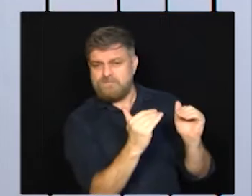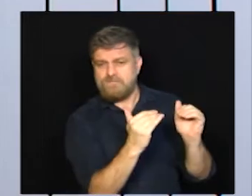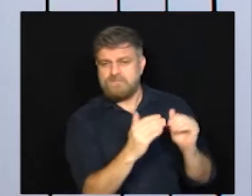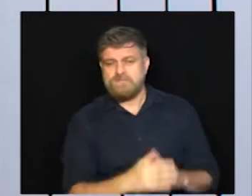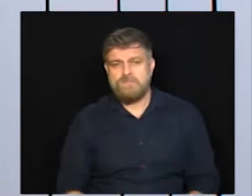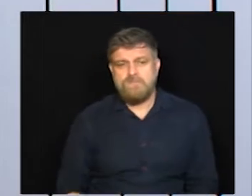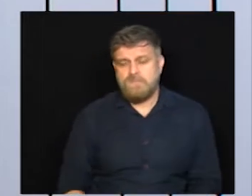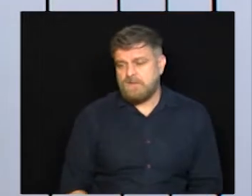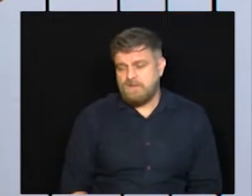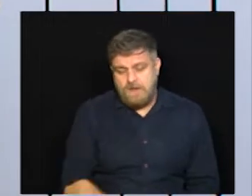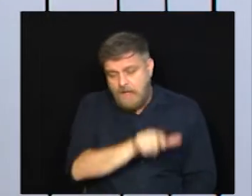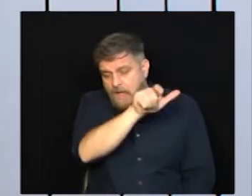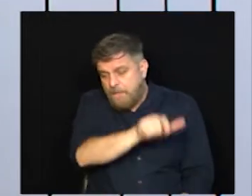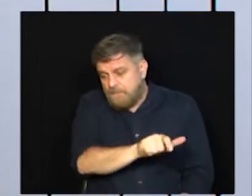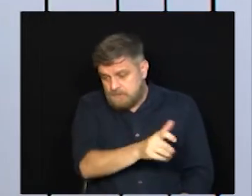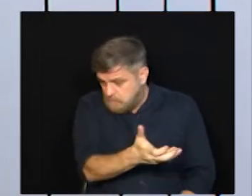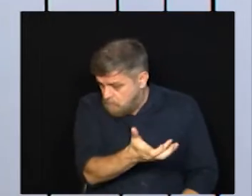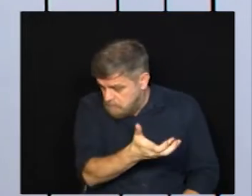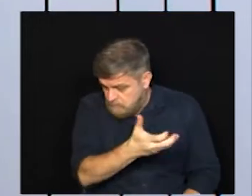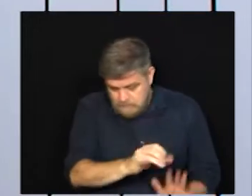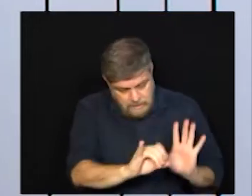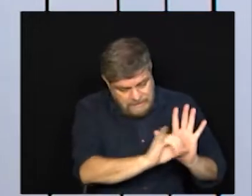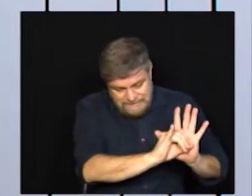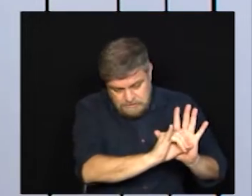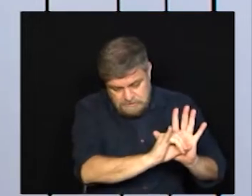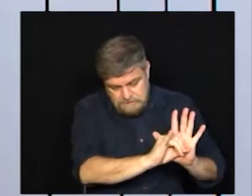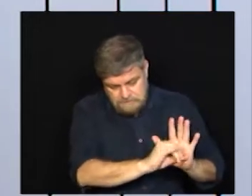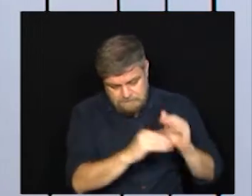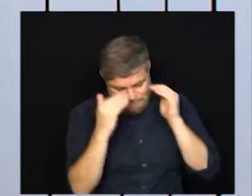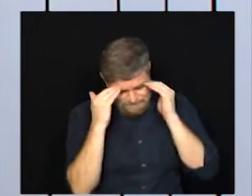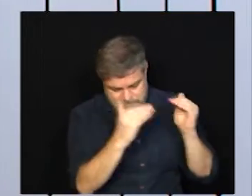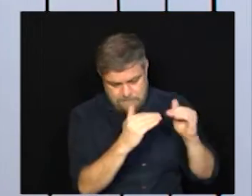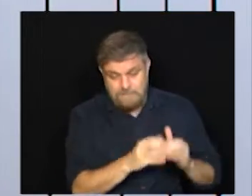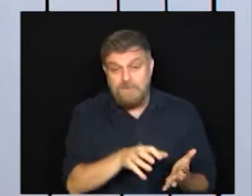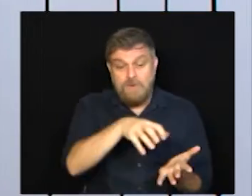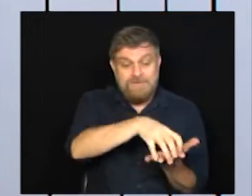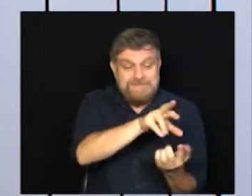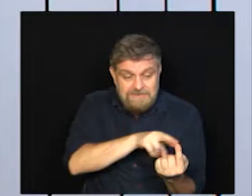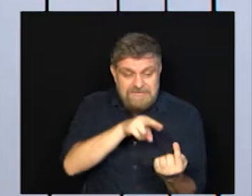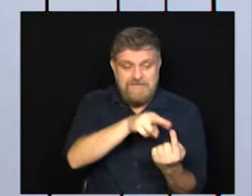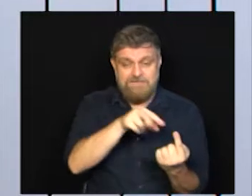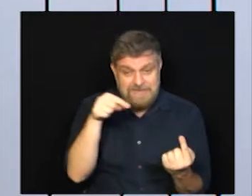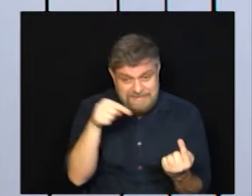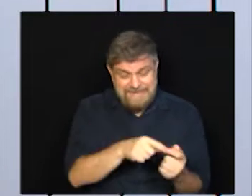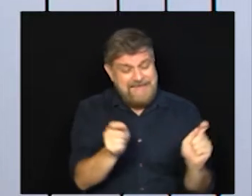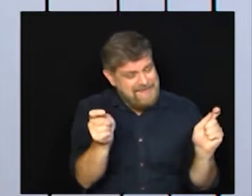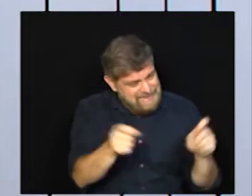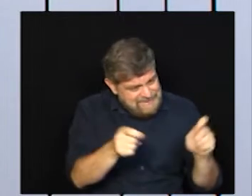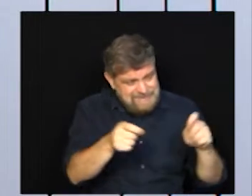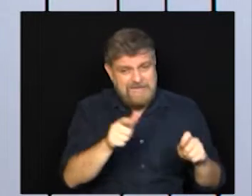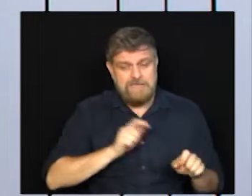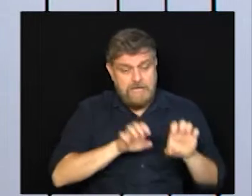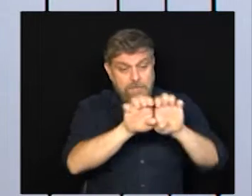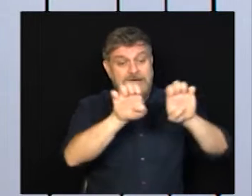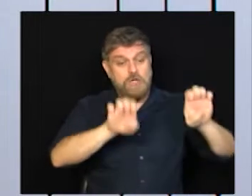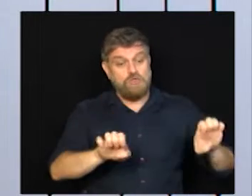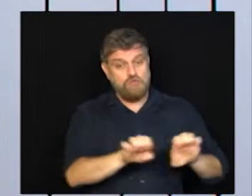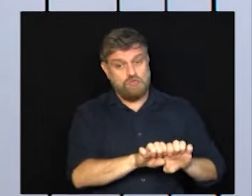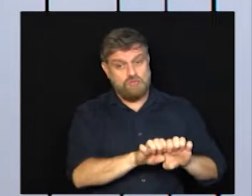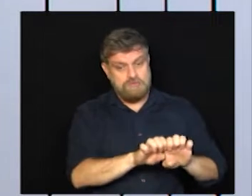ou orientação que a pessoa tenha. Então, o centro de referência ele poderia, com estrutura,